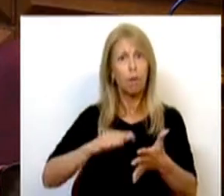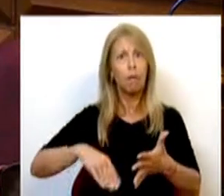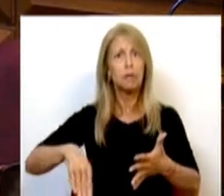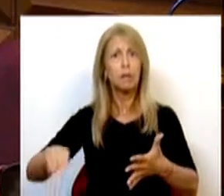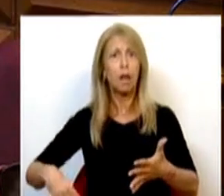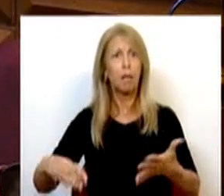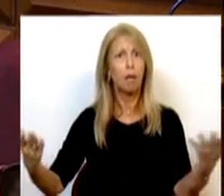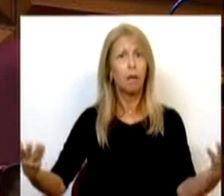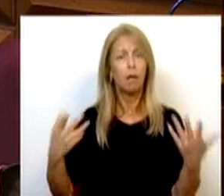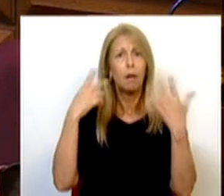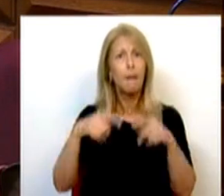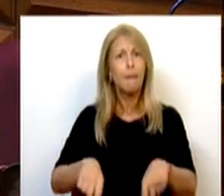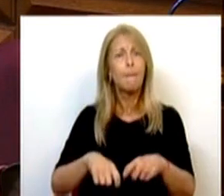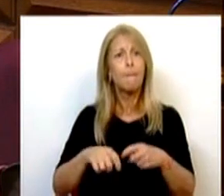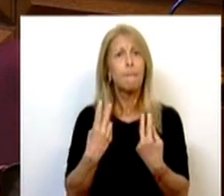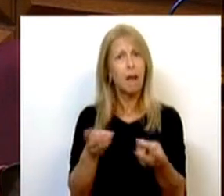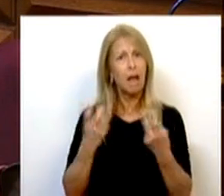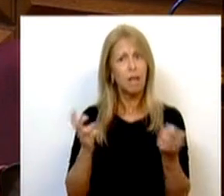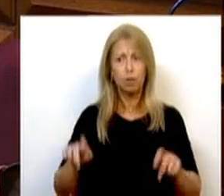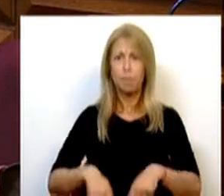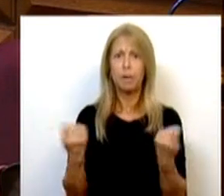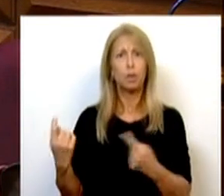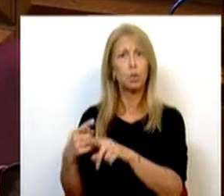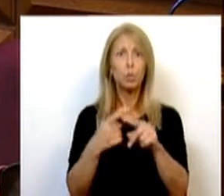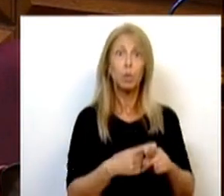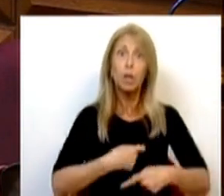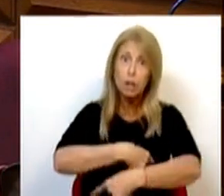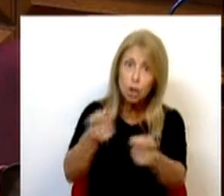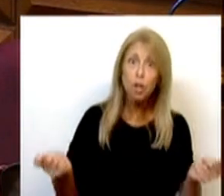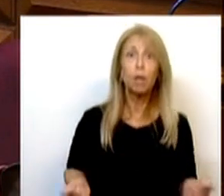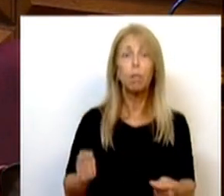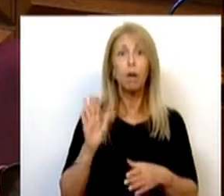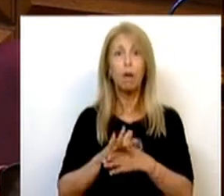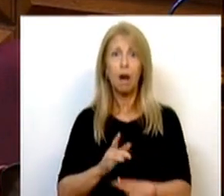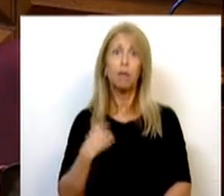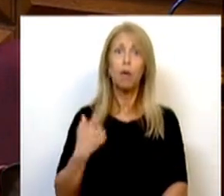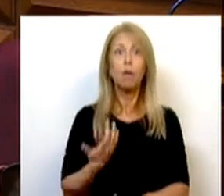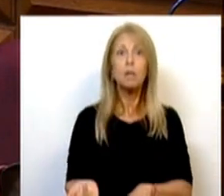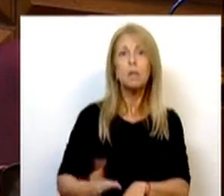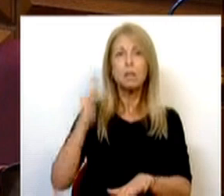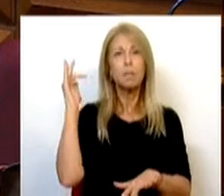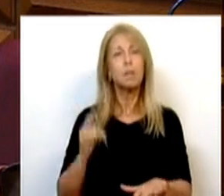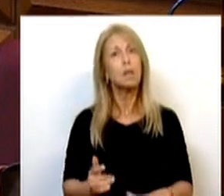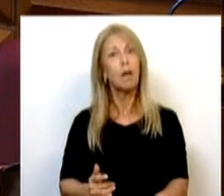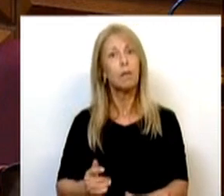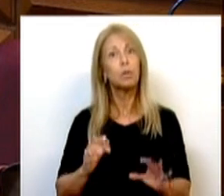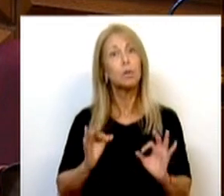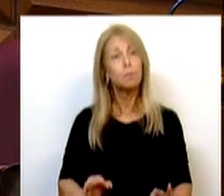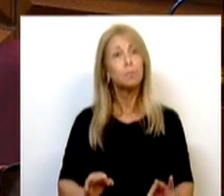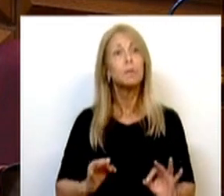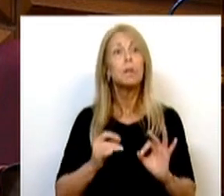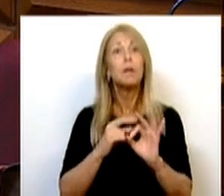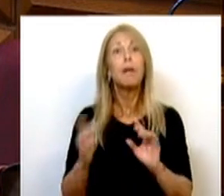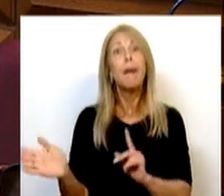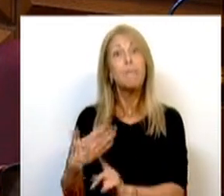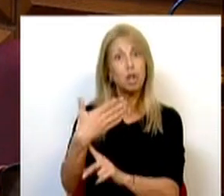partidárias. Então, vou pedir que envie, que distribua esta carta, porque nós sensibilizávamos o embaixador da Venezuela